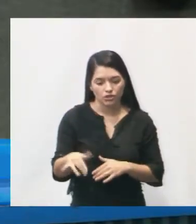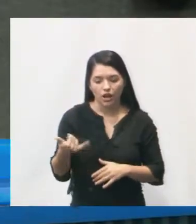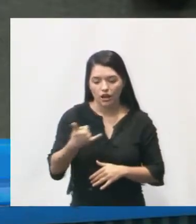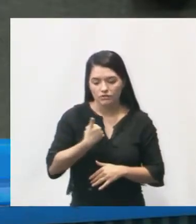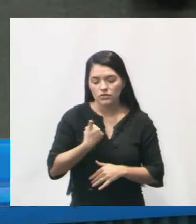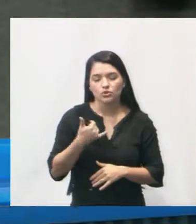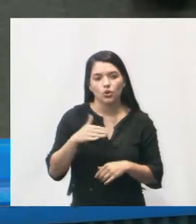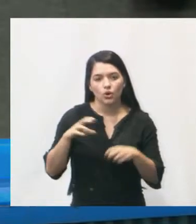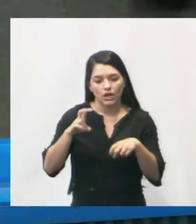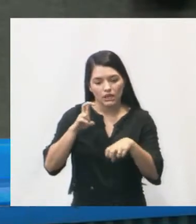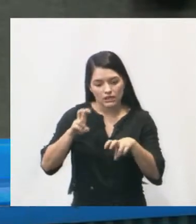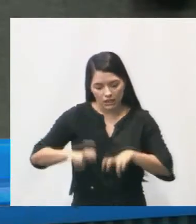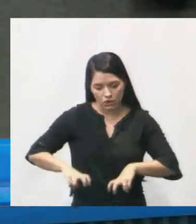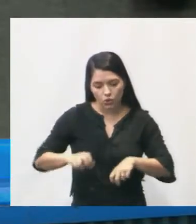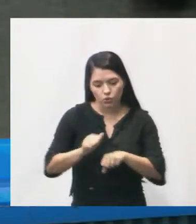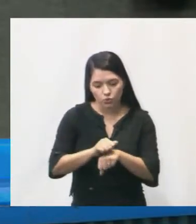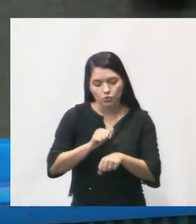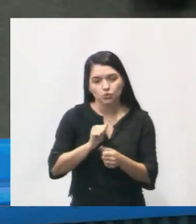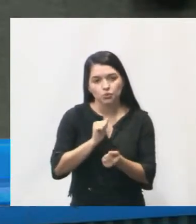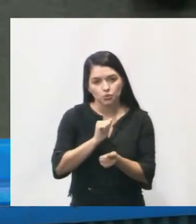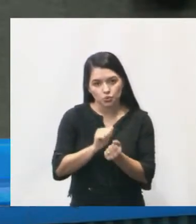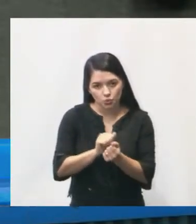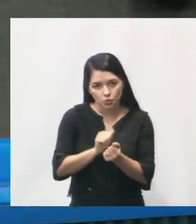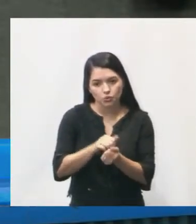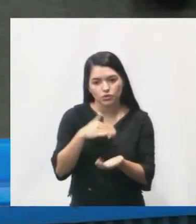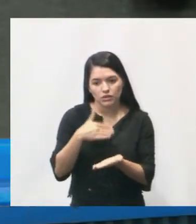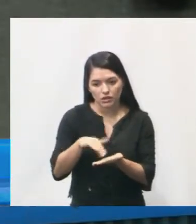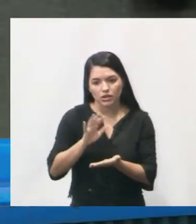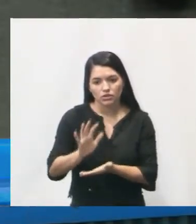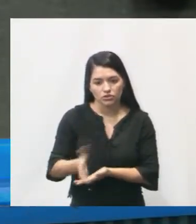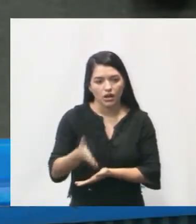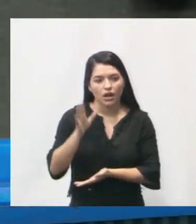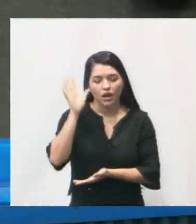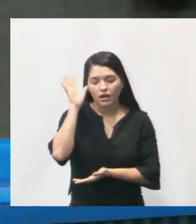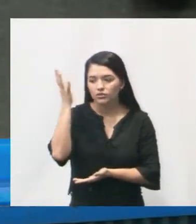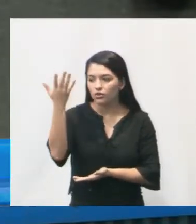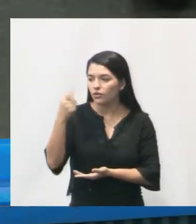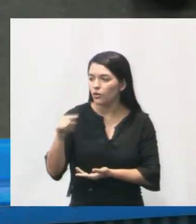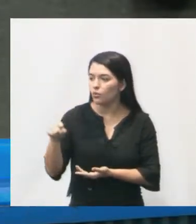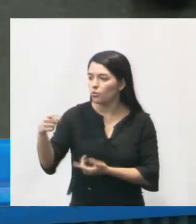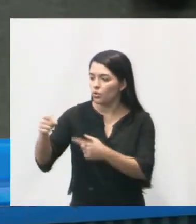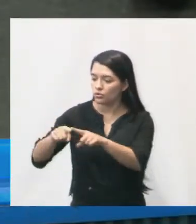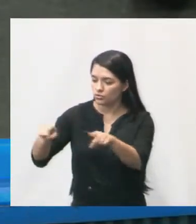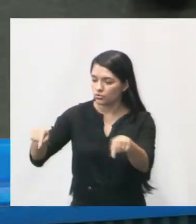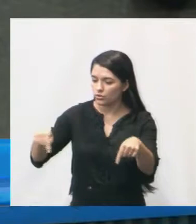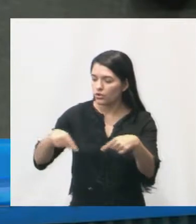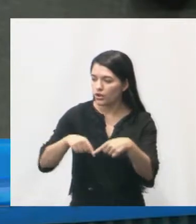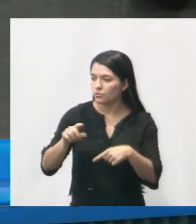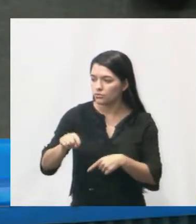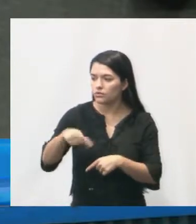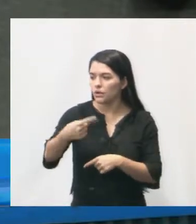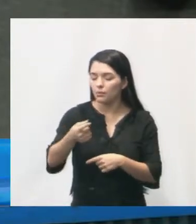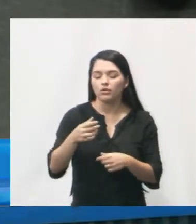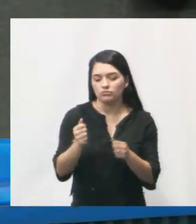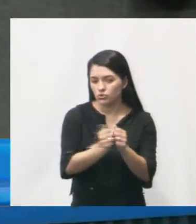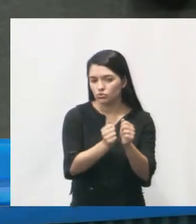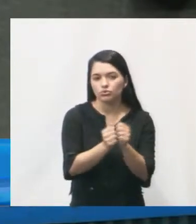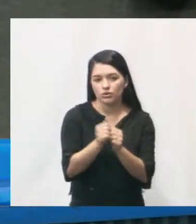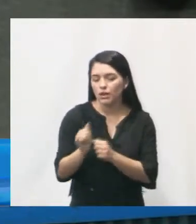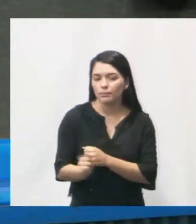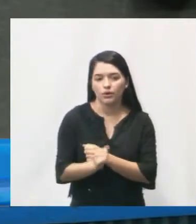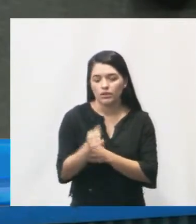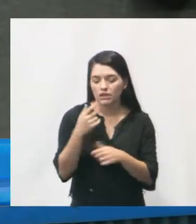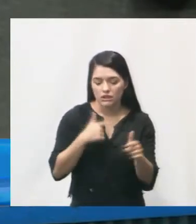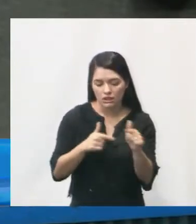sentamos com o secretário e já vai ser resolvido. Os demais campos a gente vai acompanhando com Vossa Excelência, que eu acho que é importante nós estarmos trabalhando.